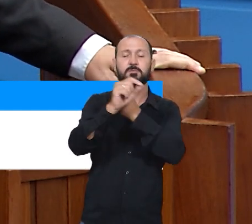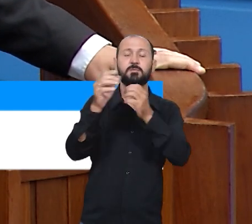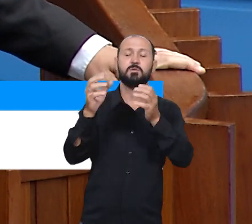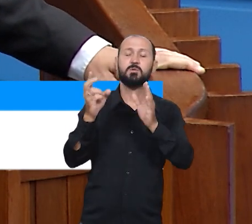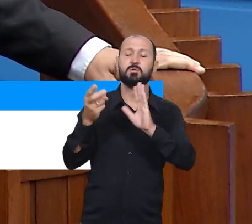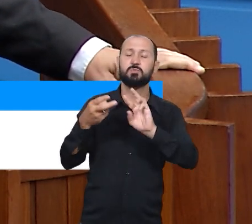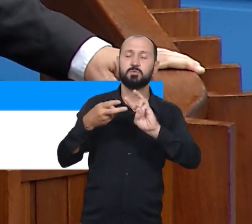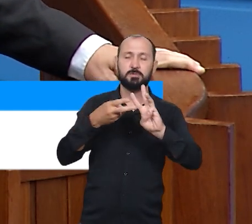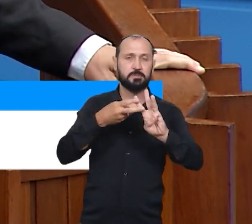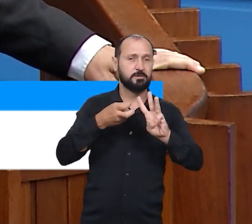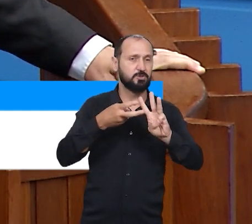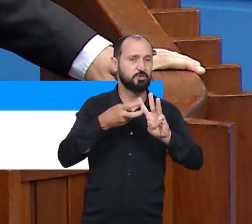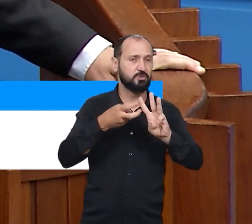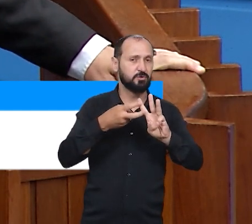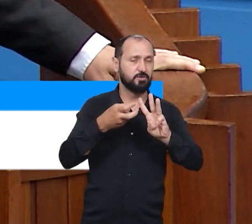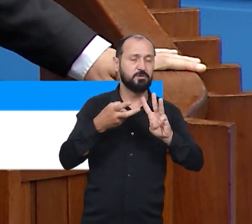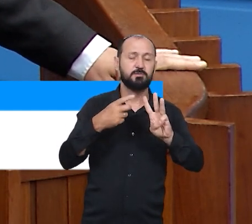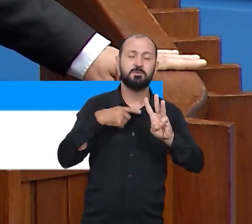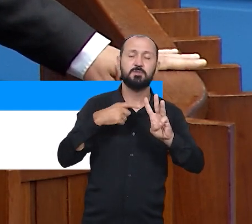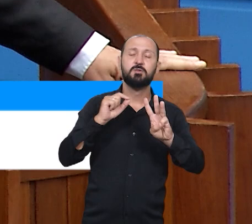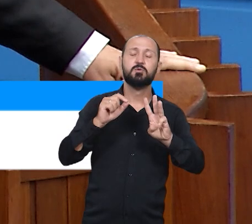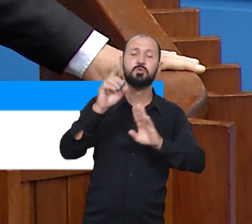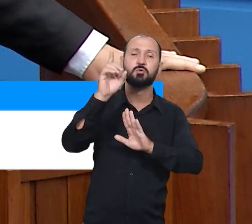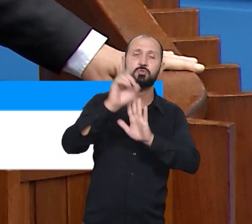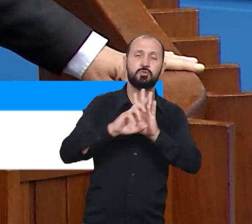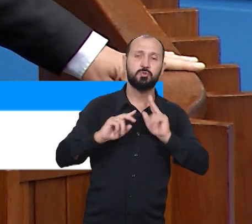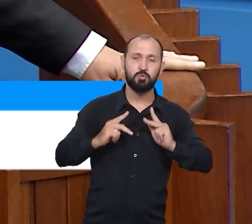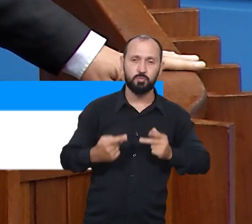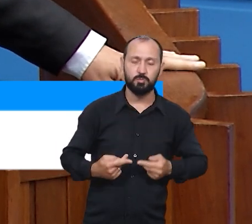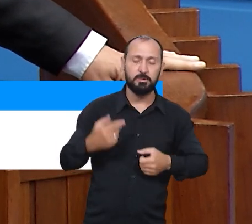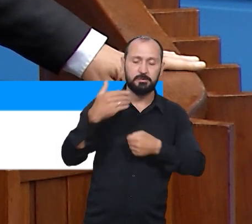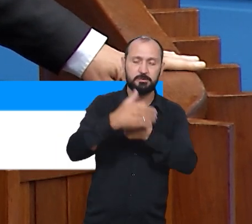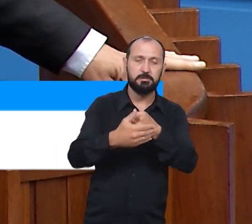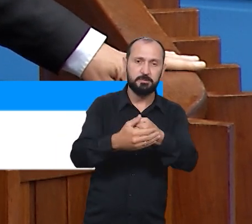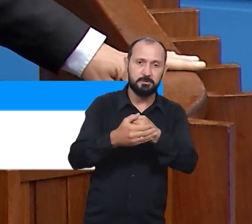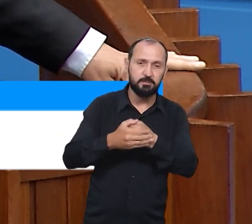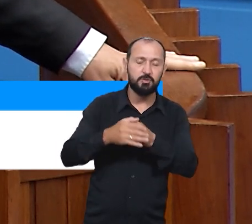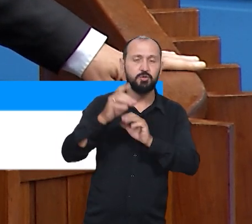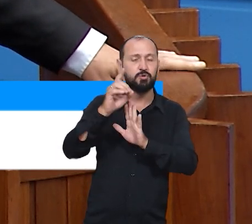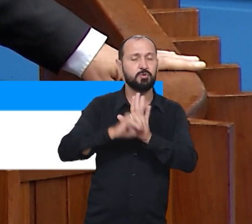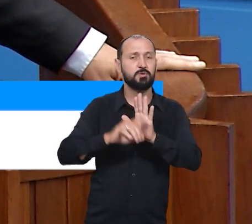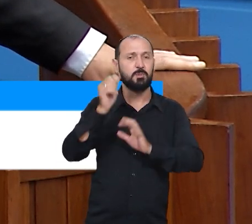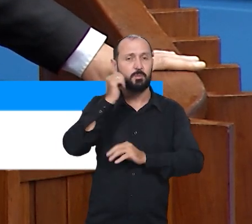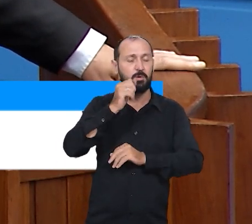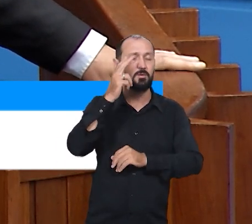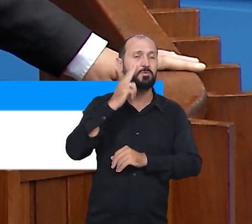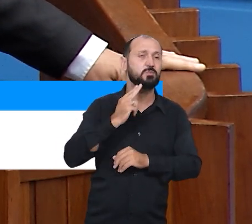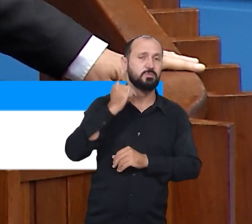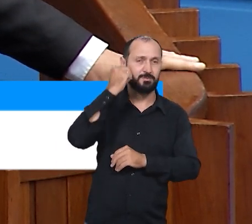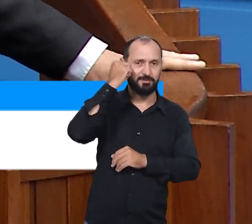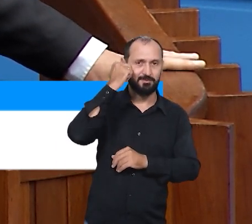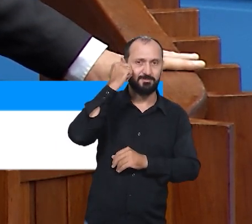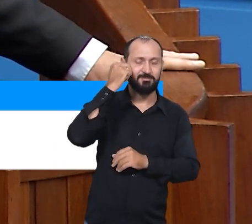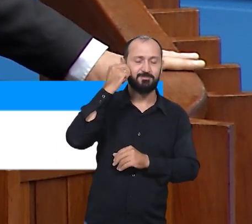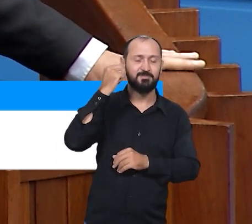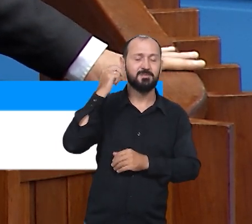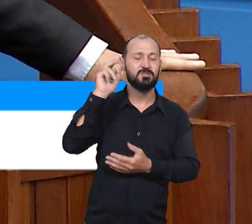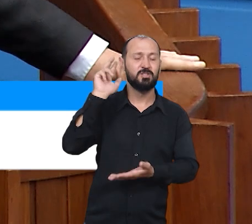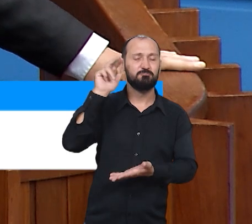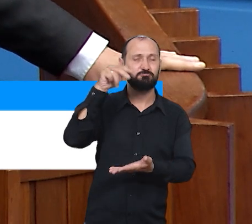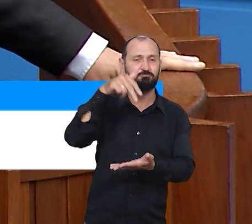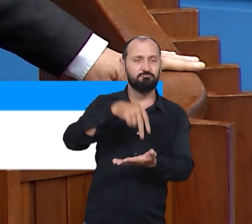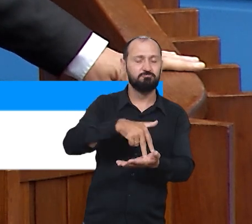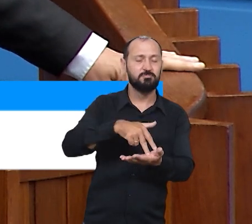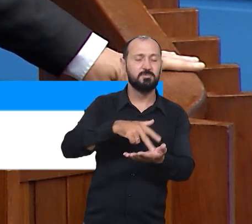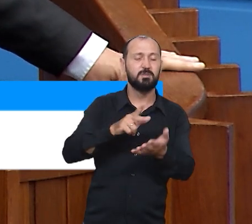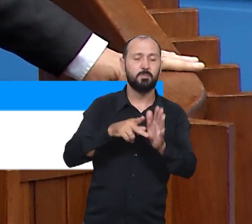comunidades indígenas, defensor dos direitos humanos, direitos das mulheres, dos negros. Teve